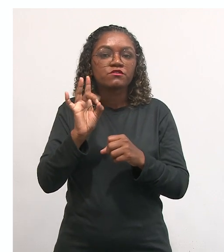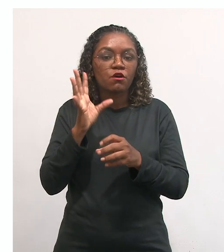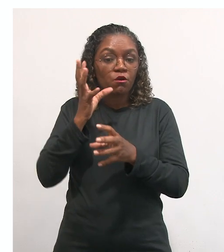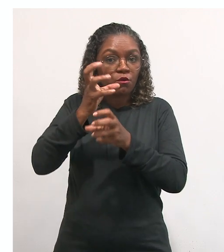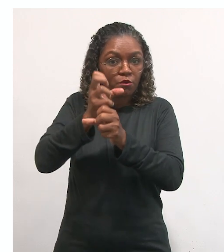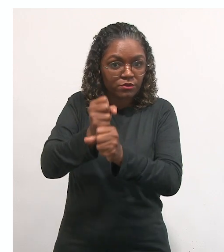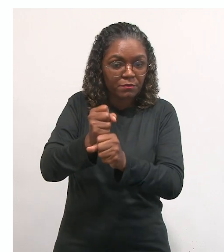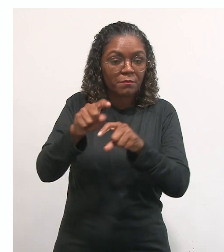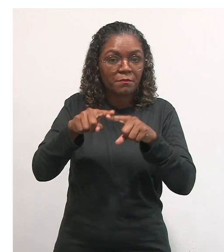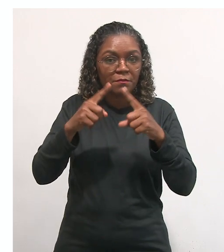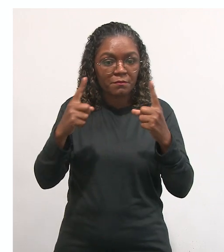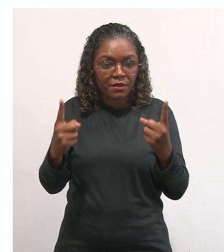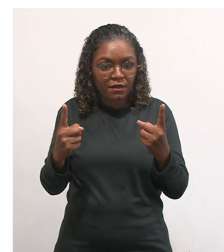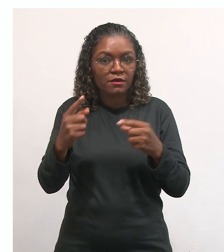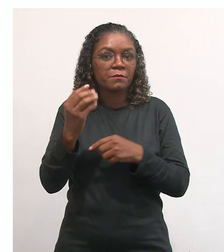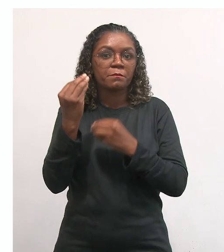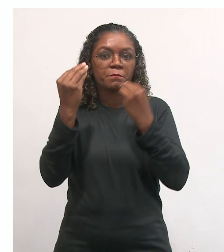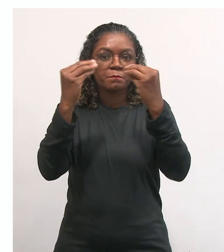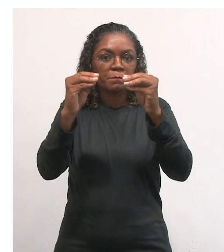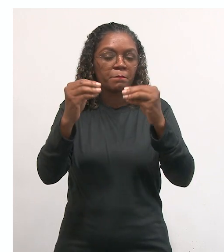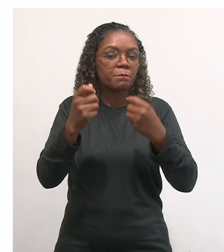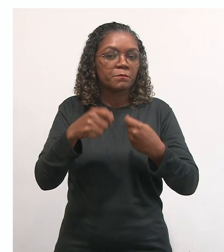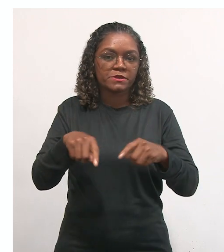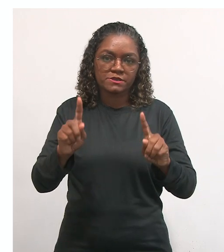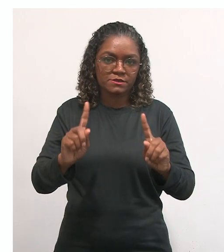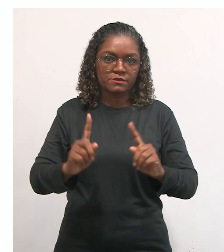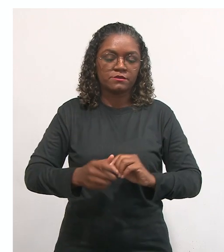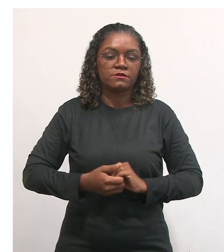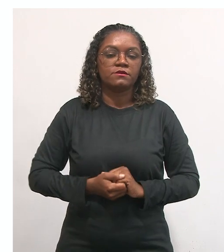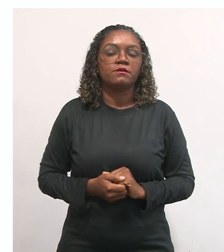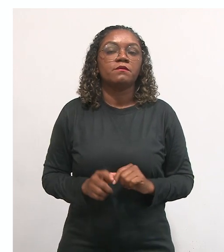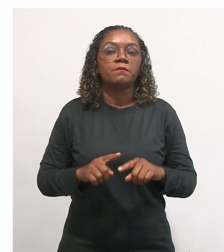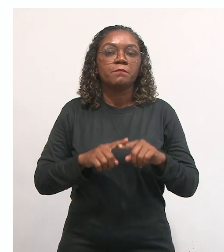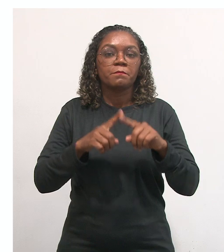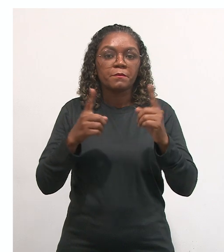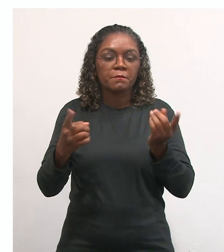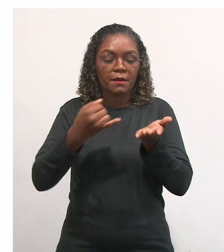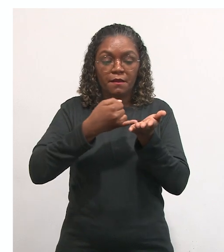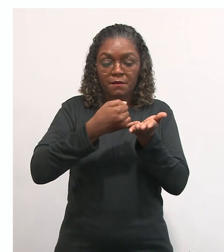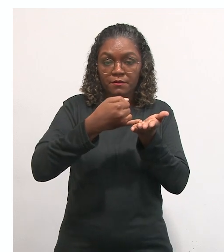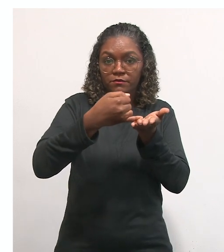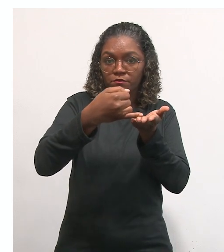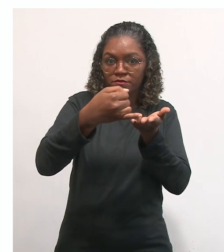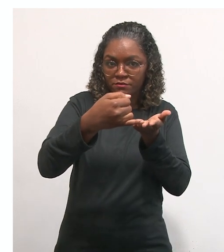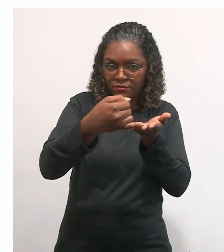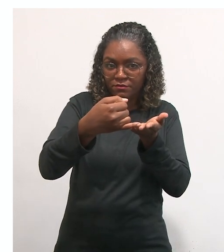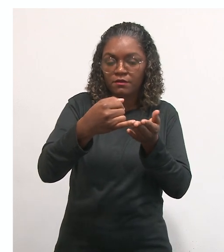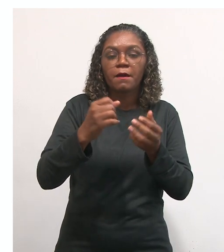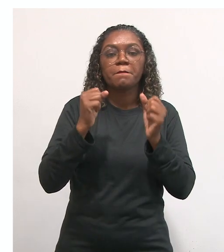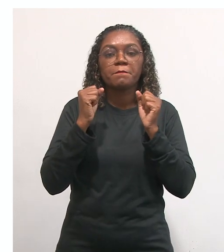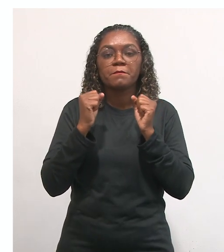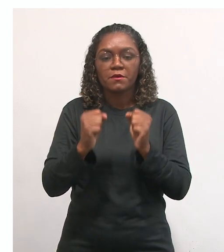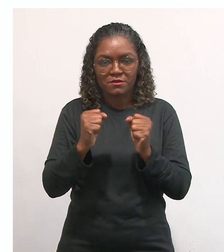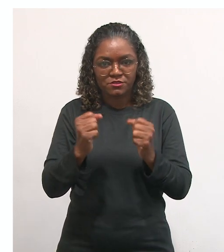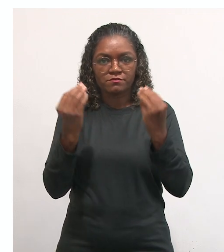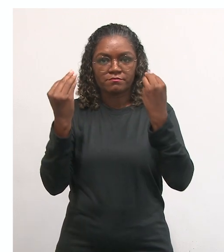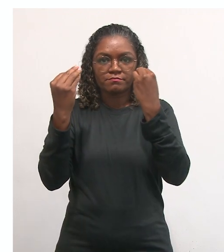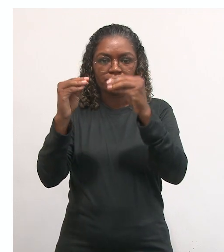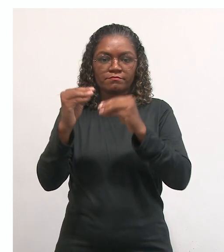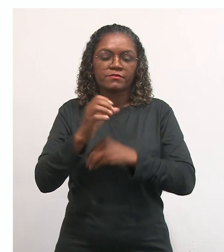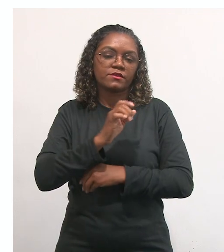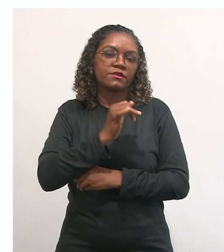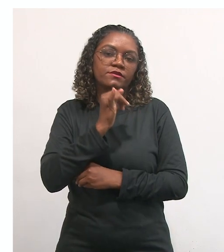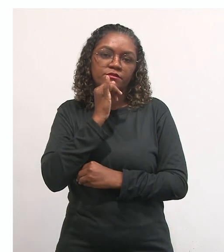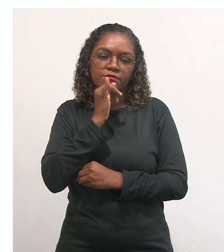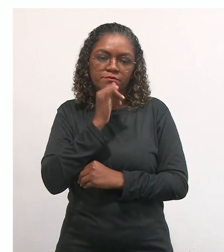invisível ou seja se a lá onde tem introdução for a página número 4ro ou a número C já vai começar a contar